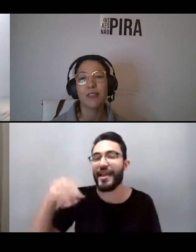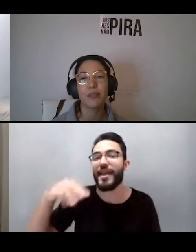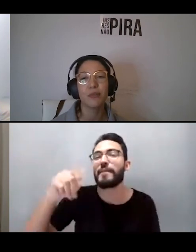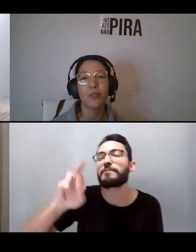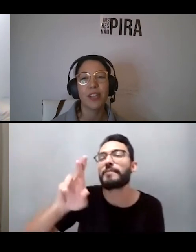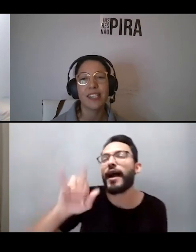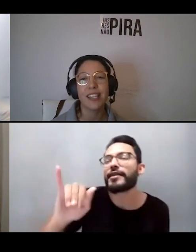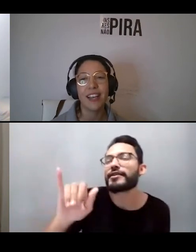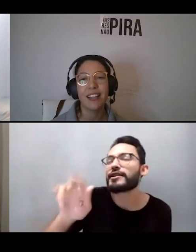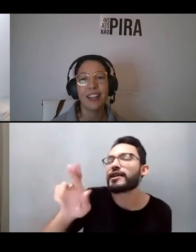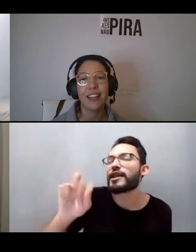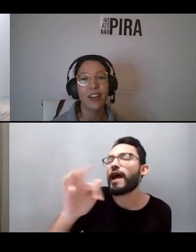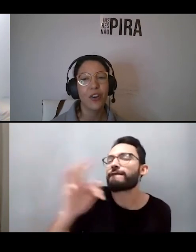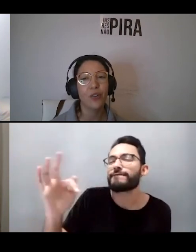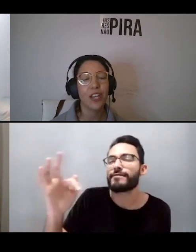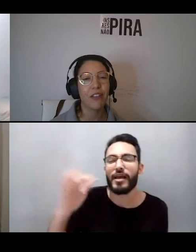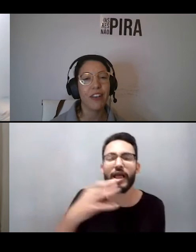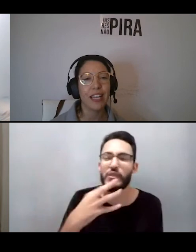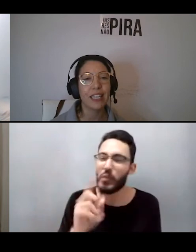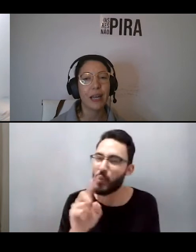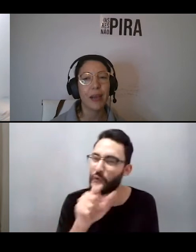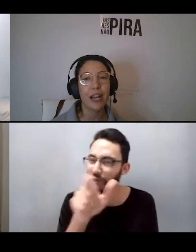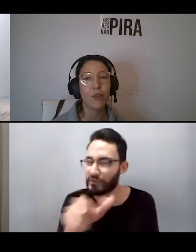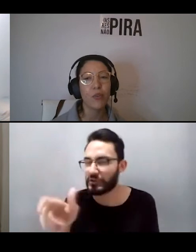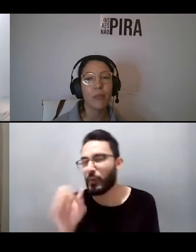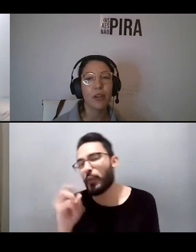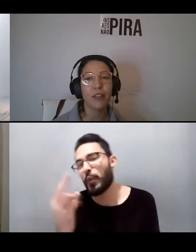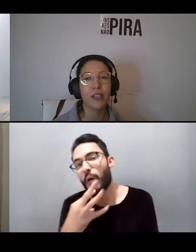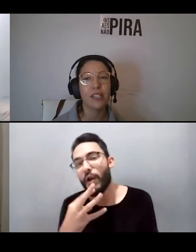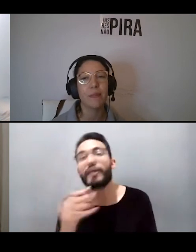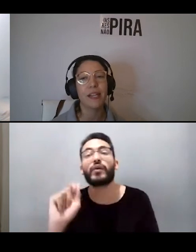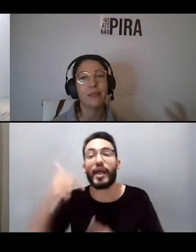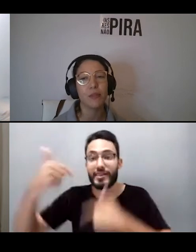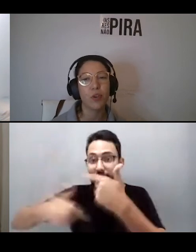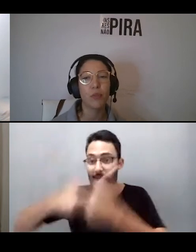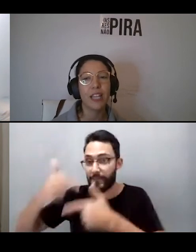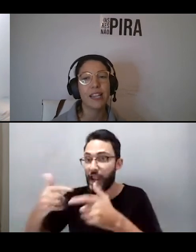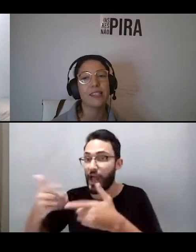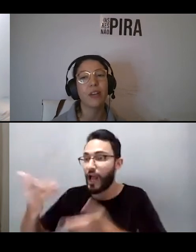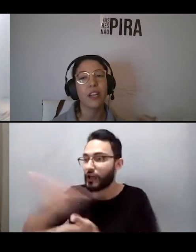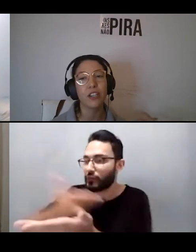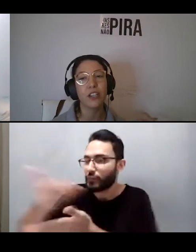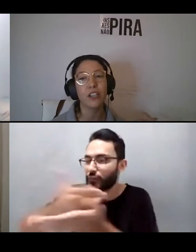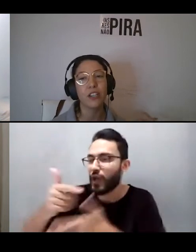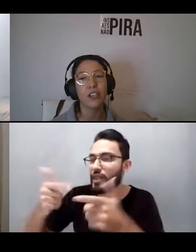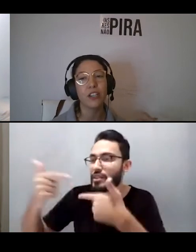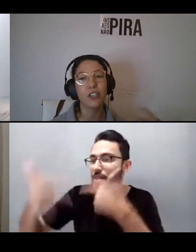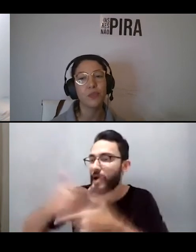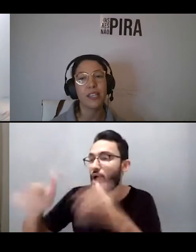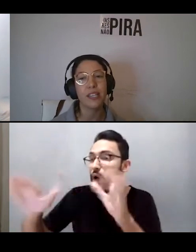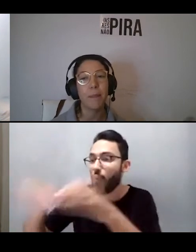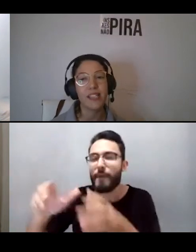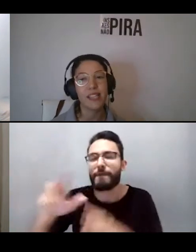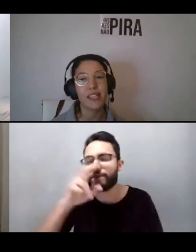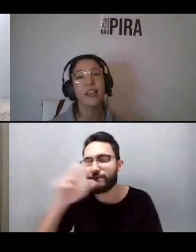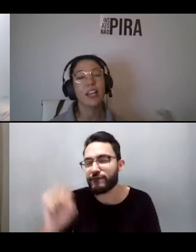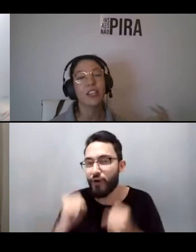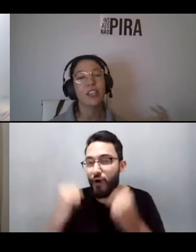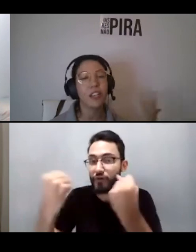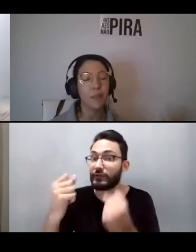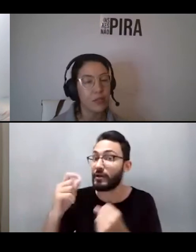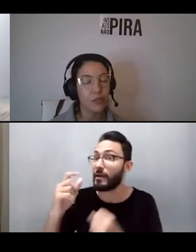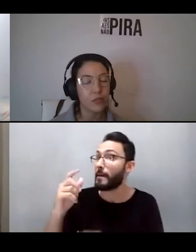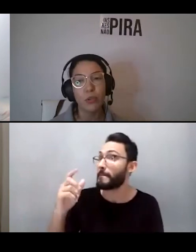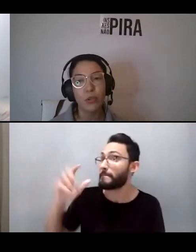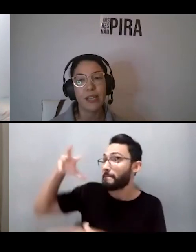eu não sei se todo mundo conhece ela, né? Onde ela fala que trabalhar com colaboradores que participam de comunidades é um grande empresa. A gente